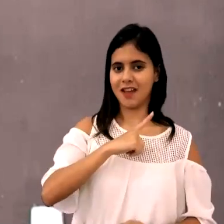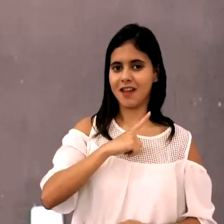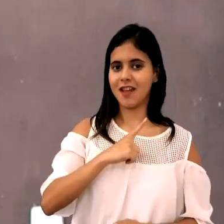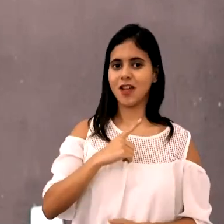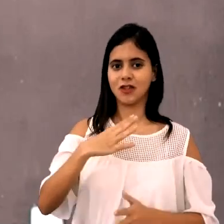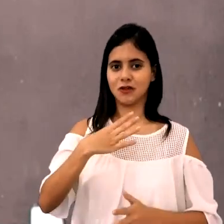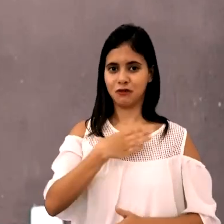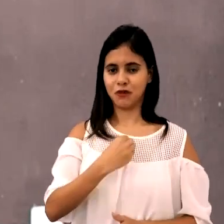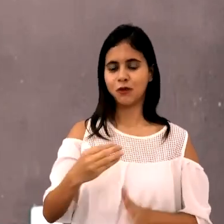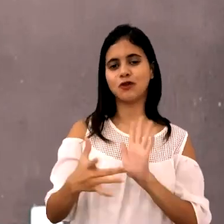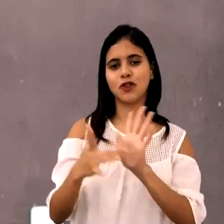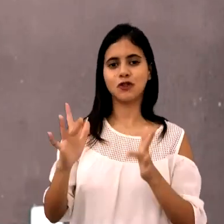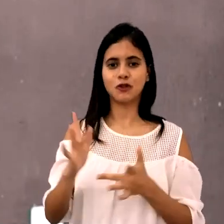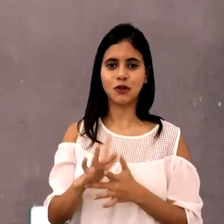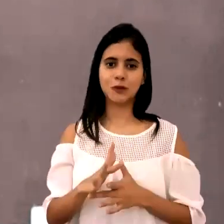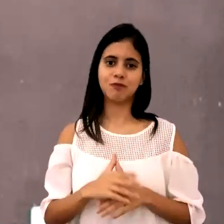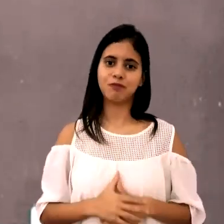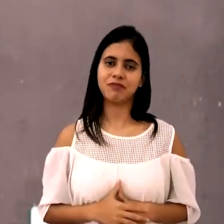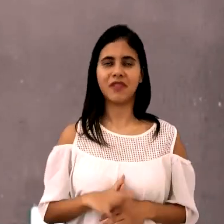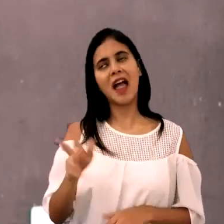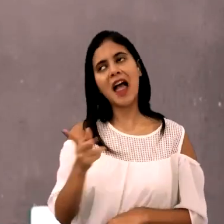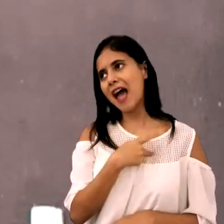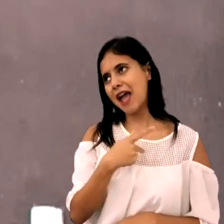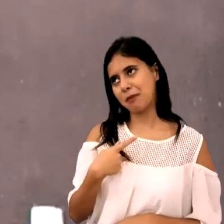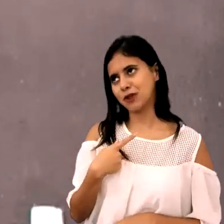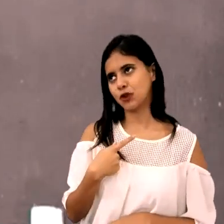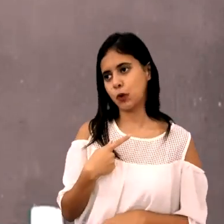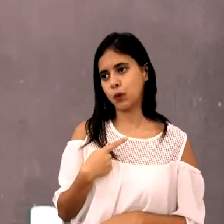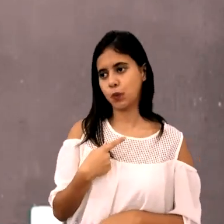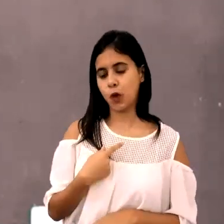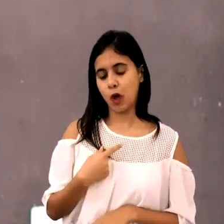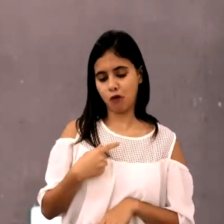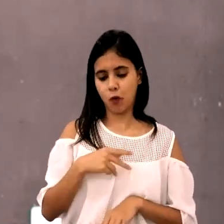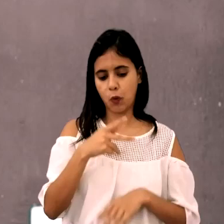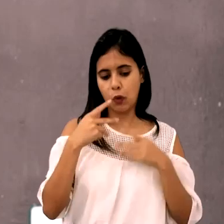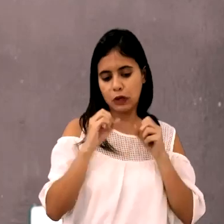Ah, pastor, mas eu vou trazer para a igreja e vai se converter. Será que vai?